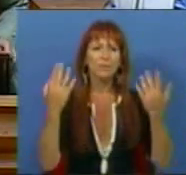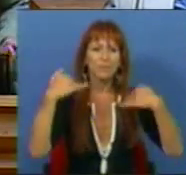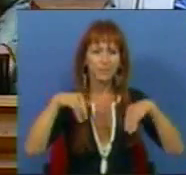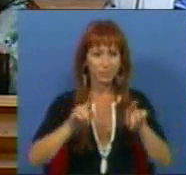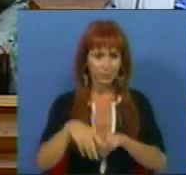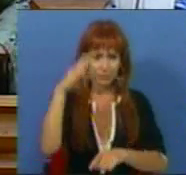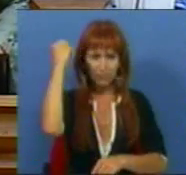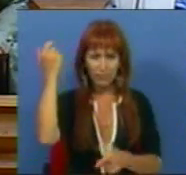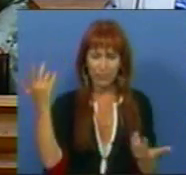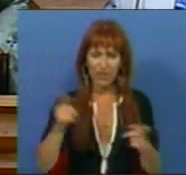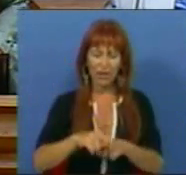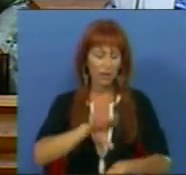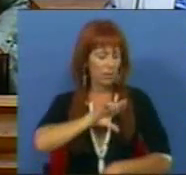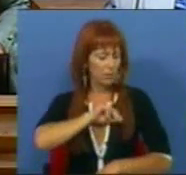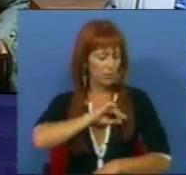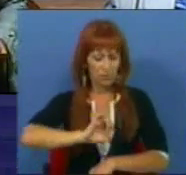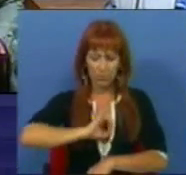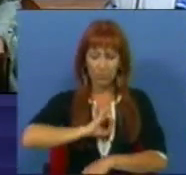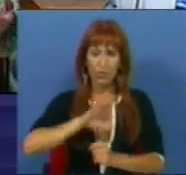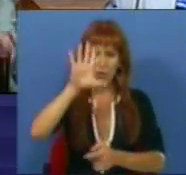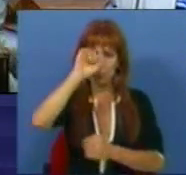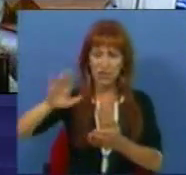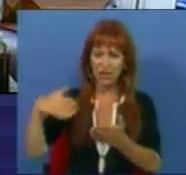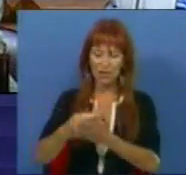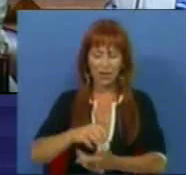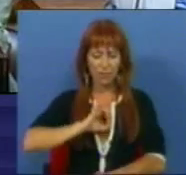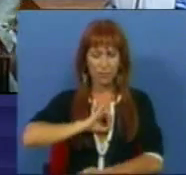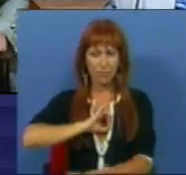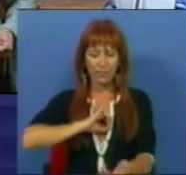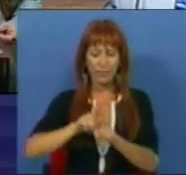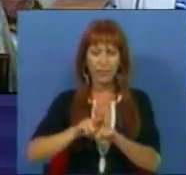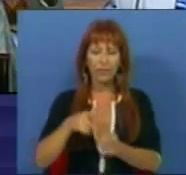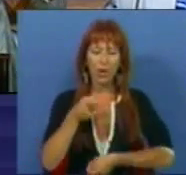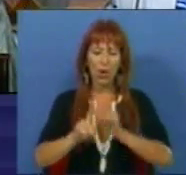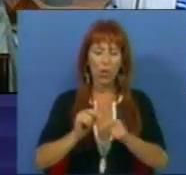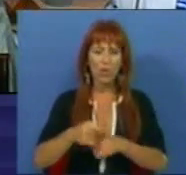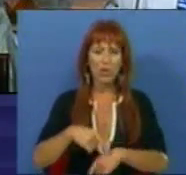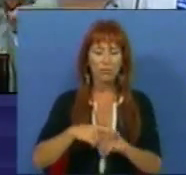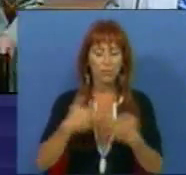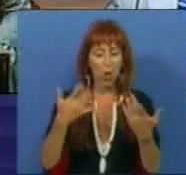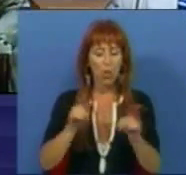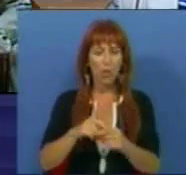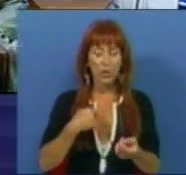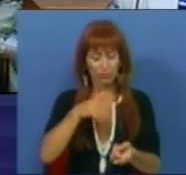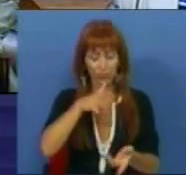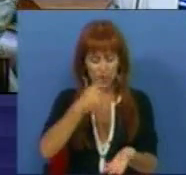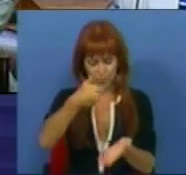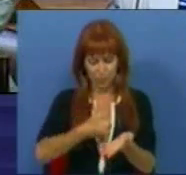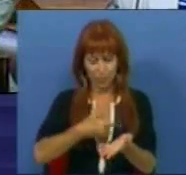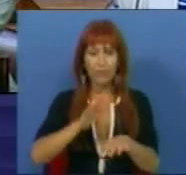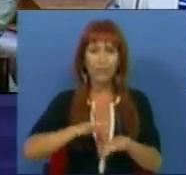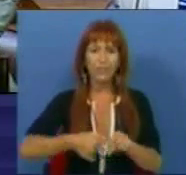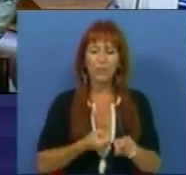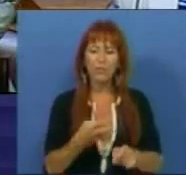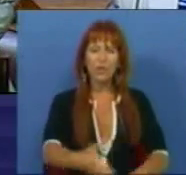mas esqueceu que a medalha que o Governo traz ao peito e pela qual presta hoje contas são os cerca